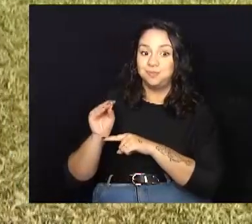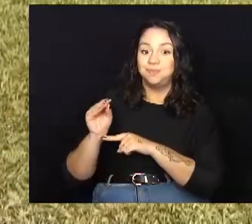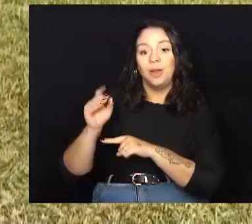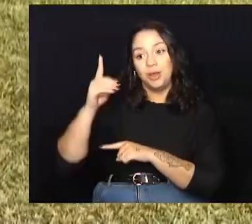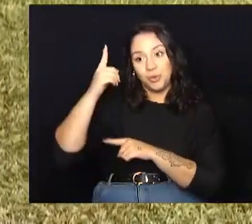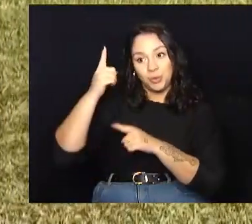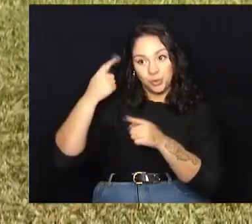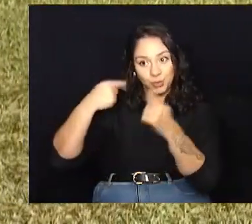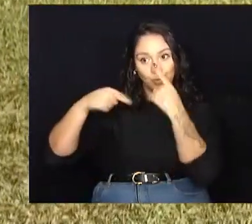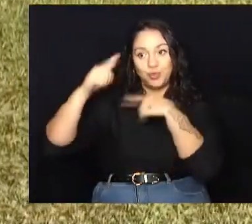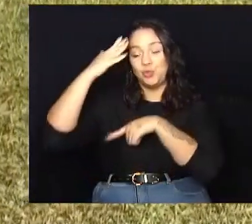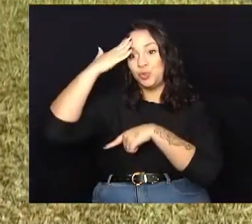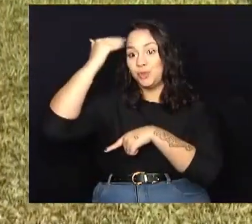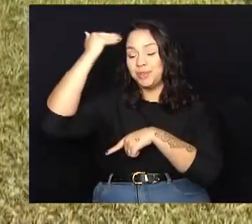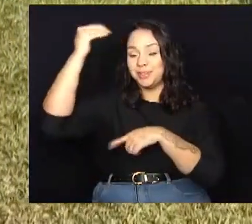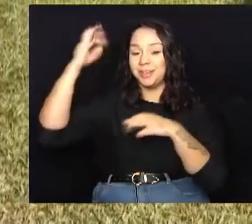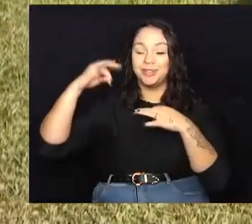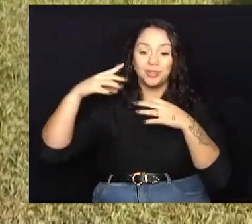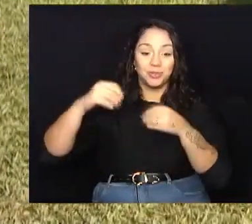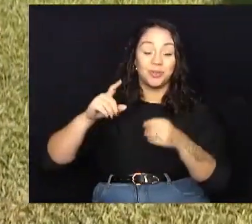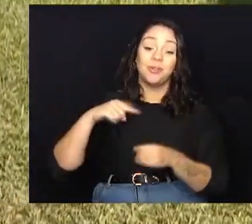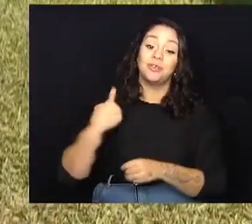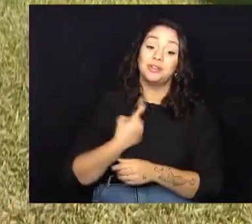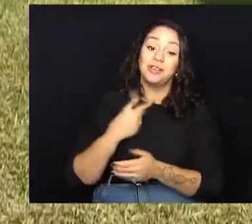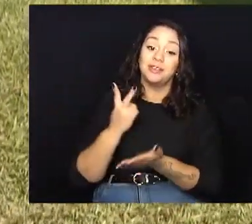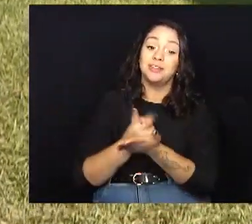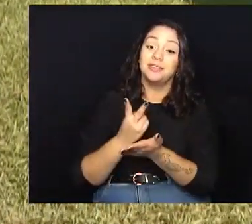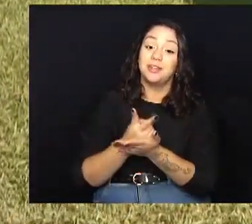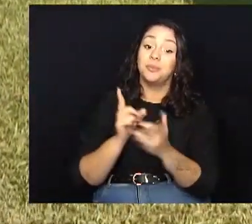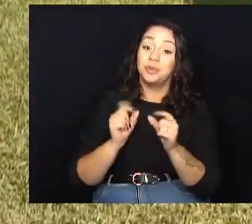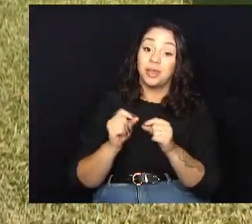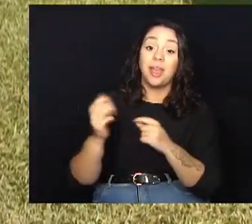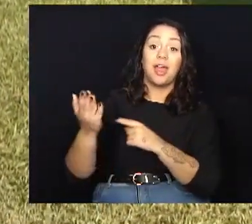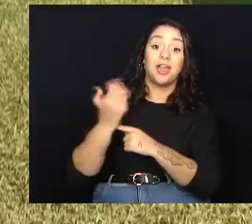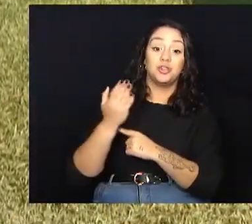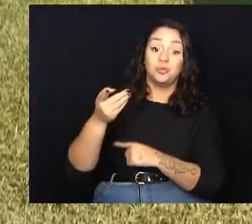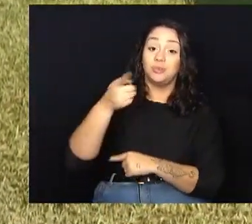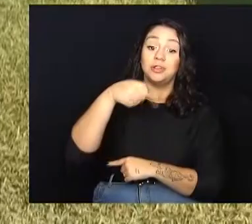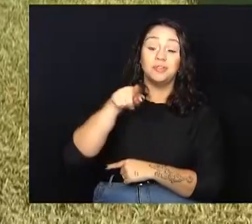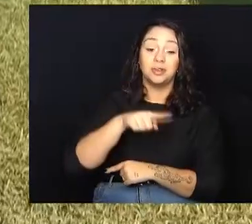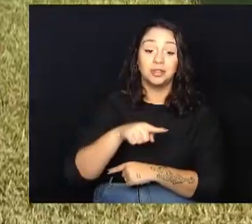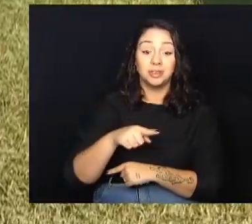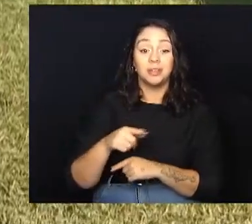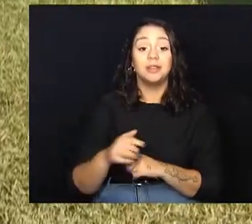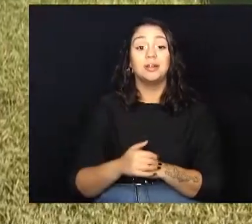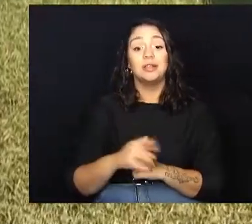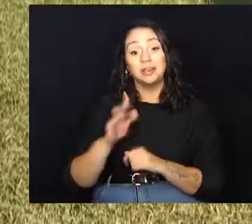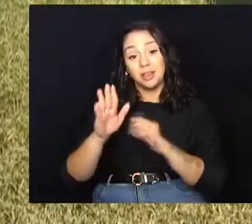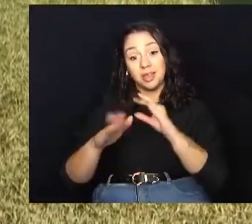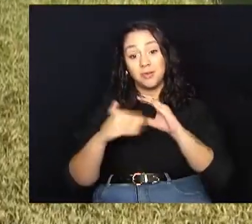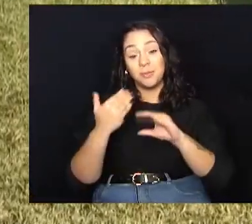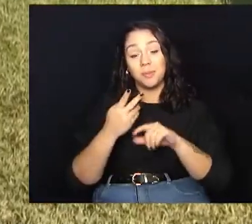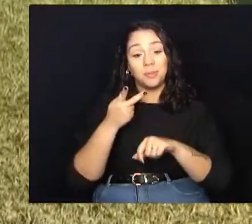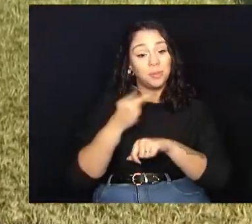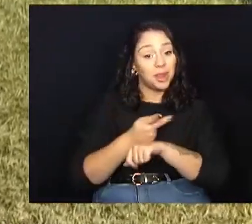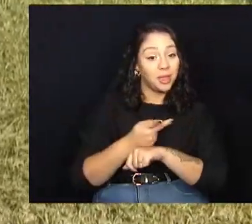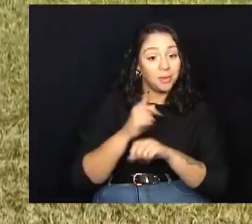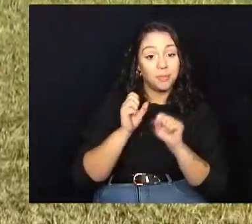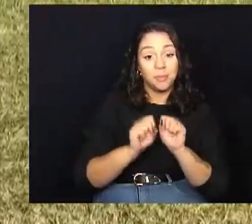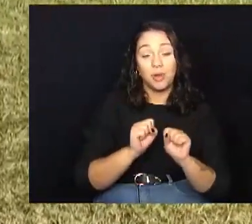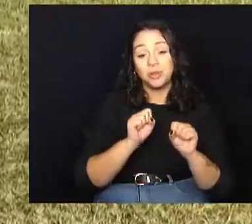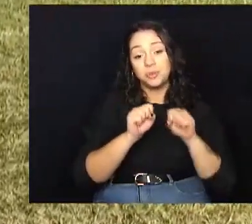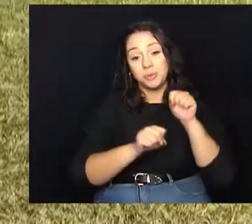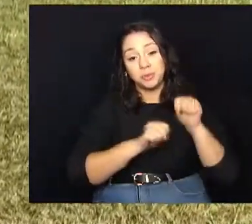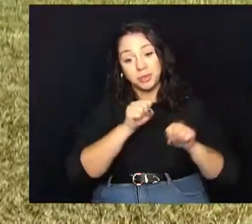Nós precisamos como sempre tivemos ajuda de vocês enviando prendas pode ser uma bicicleta